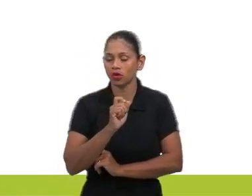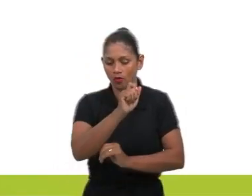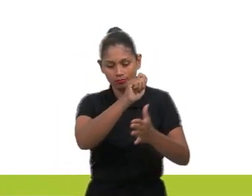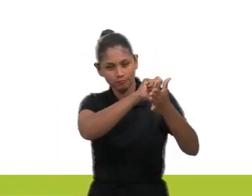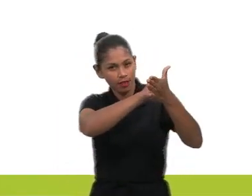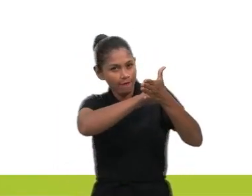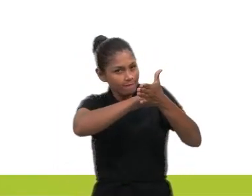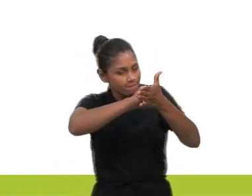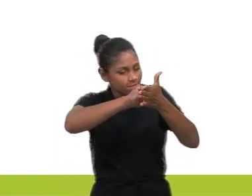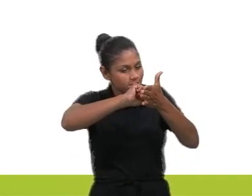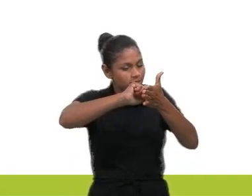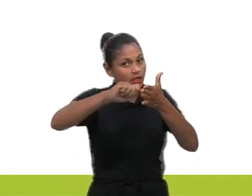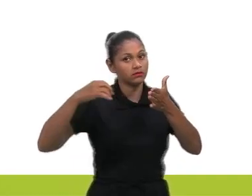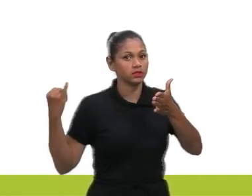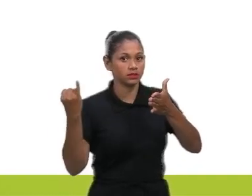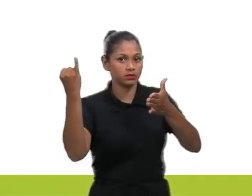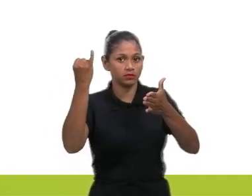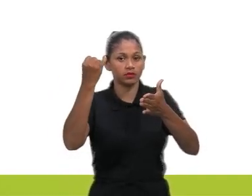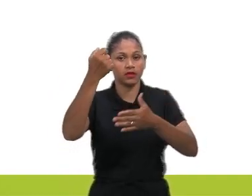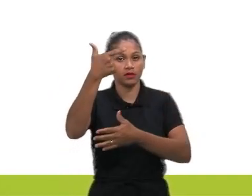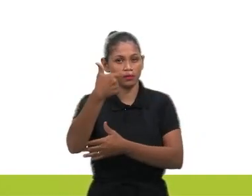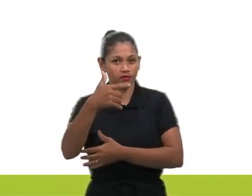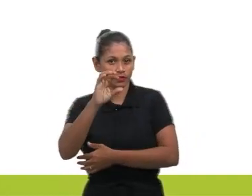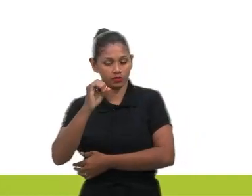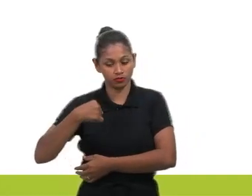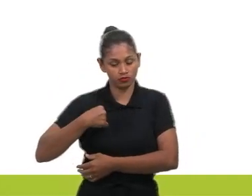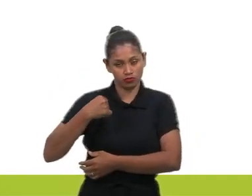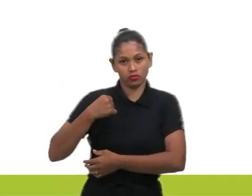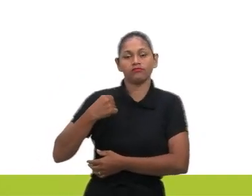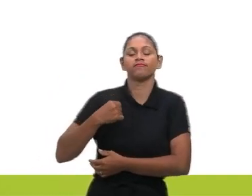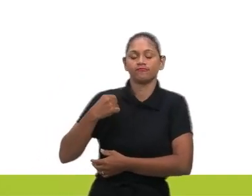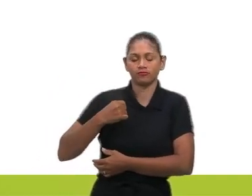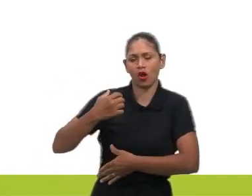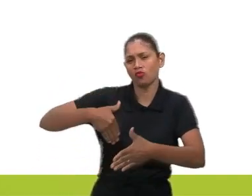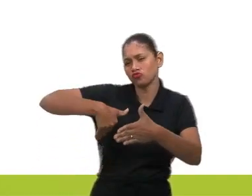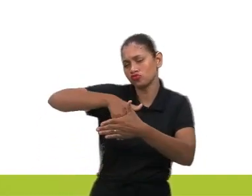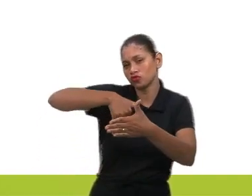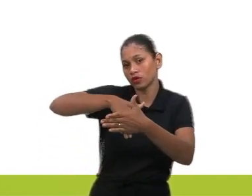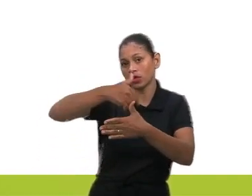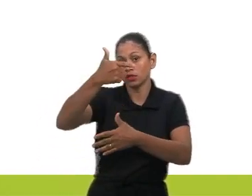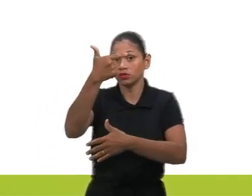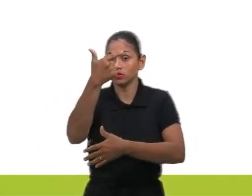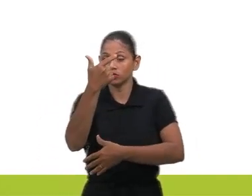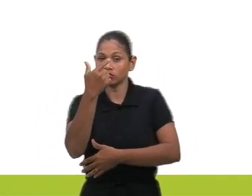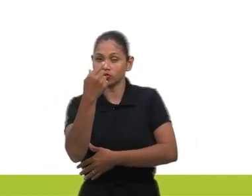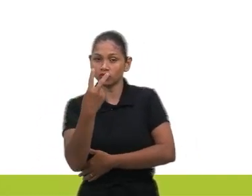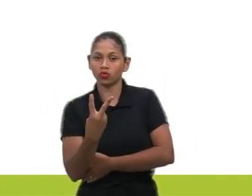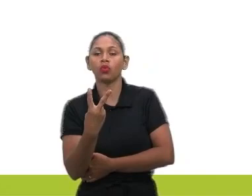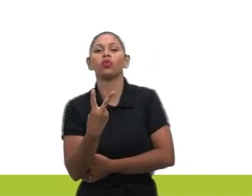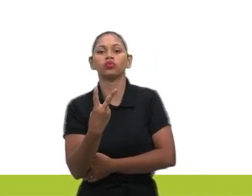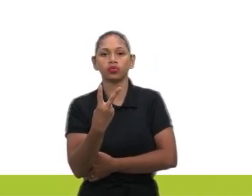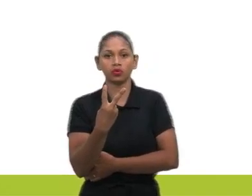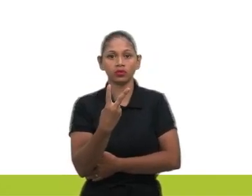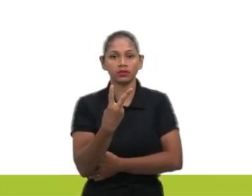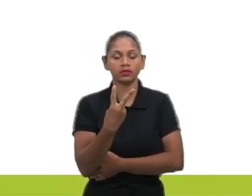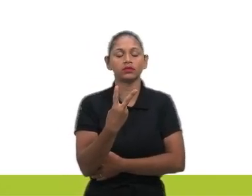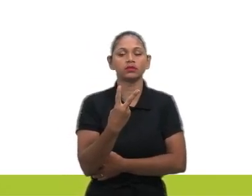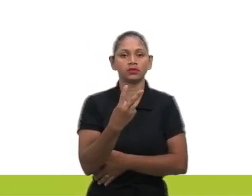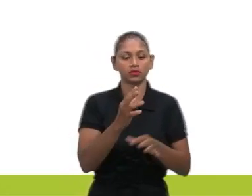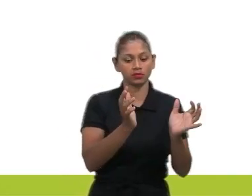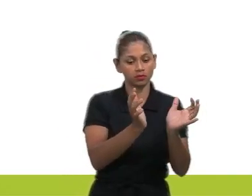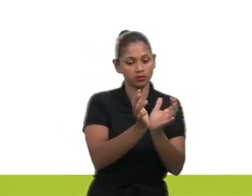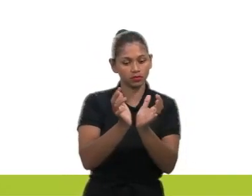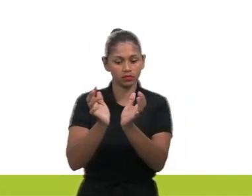enunciado, né? Temos aqui 20 times, eles vão ser jogados em 2 turnos e isso ocorreu aí 126